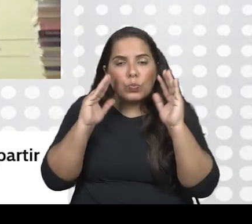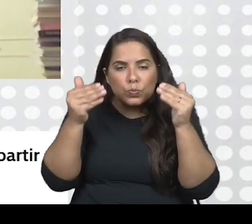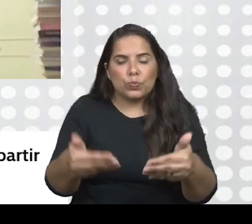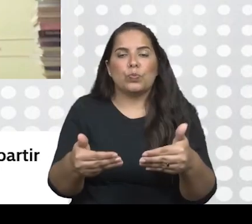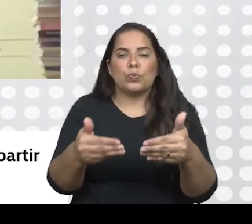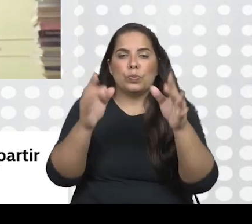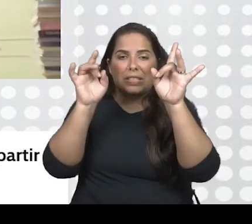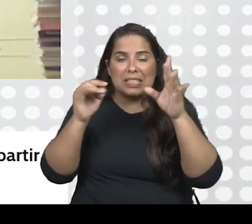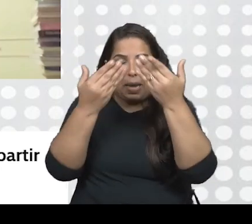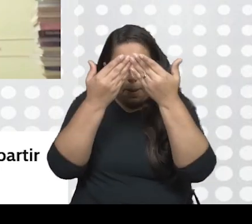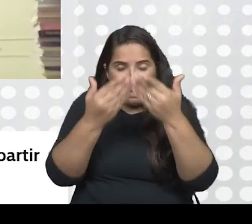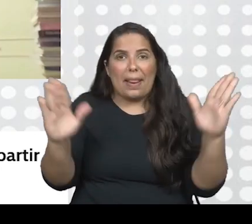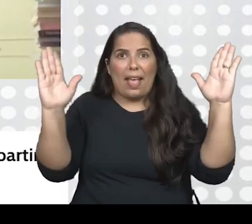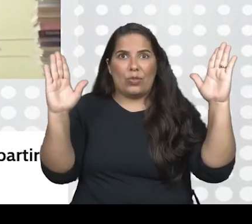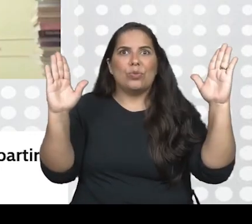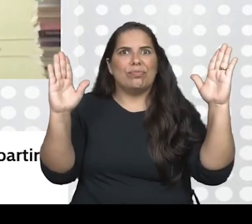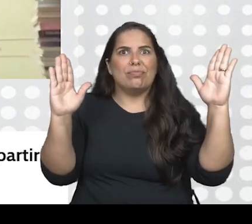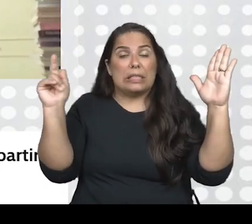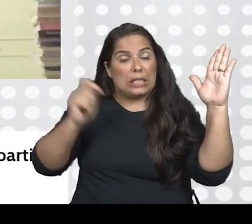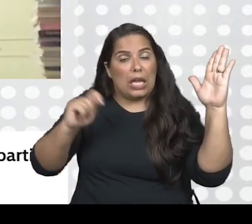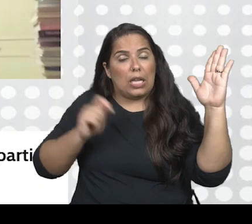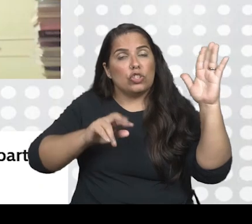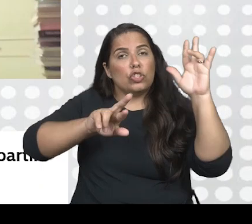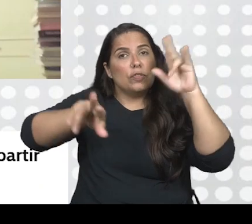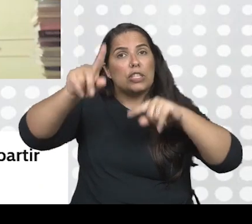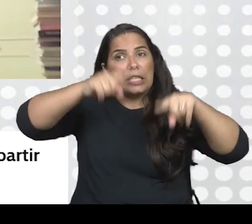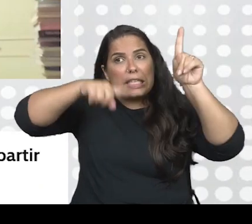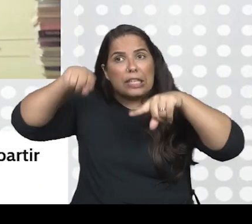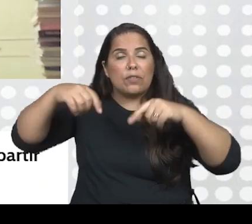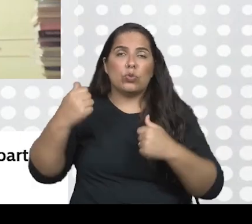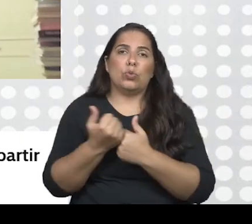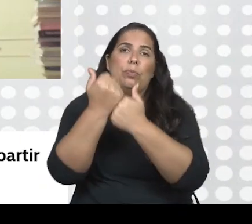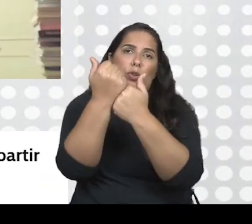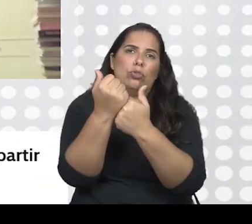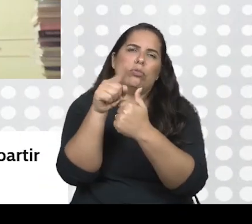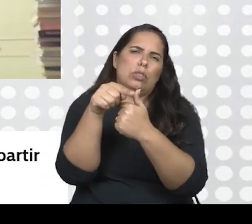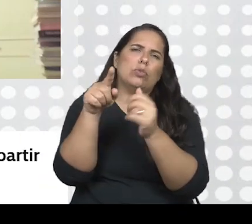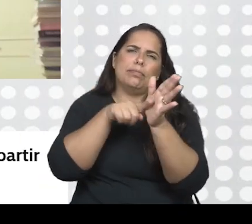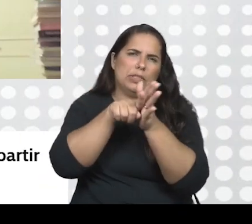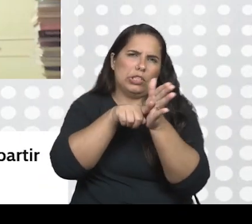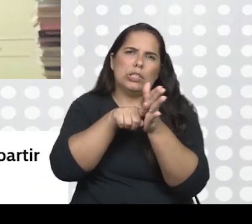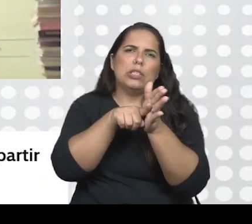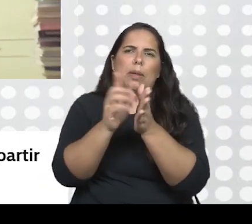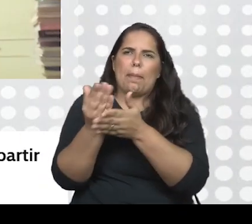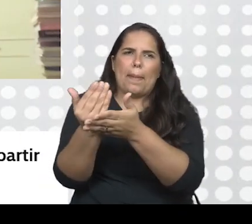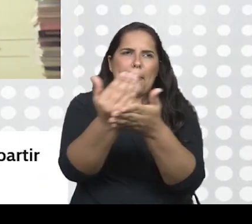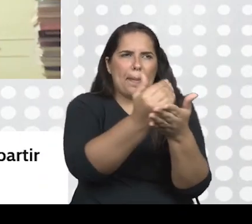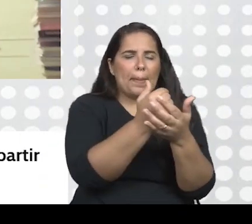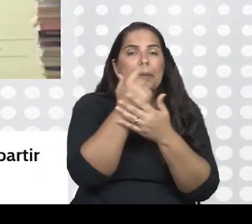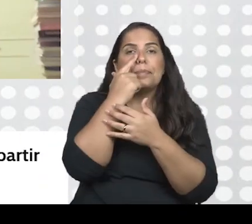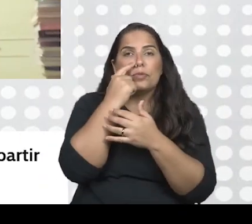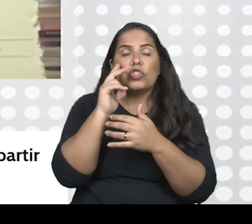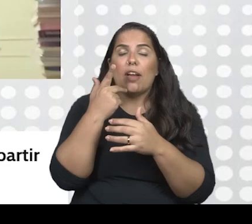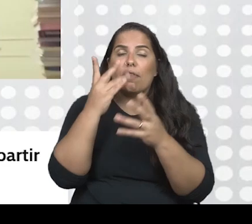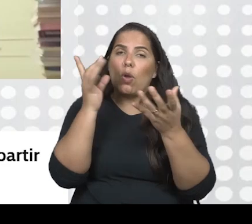especializado, ampliado, que garanta diferentes níveis de suporte. Isso é dado de pesquisa, né? A gente já falou aqui,